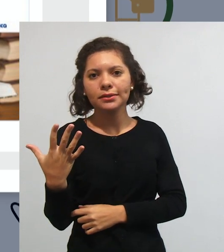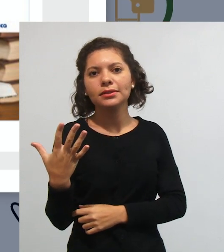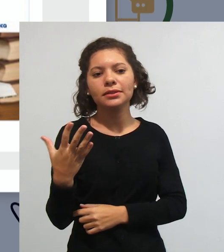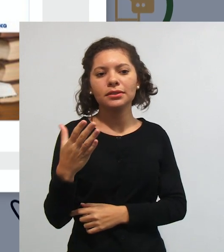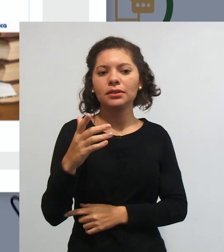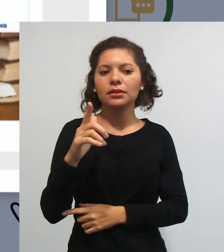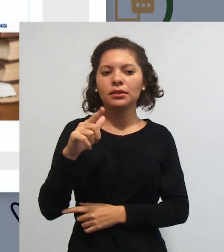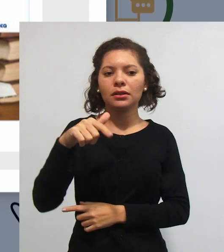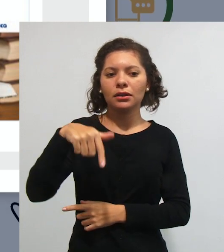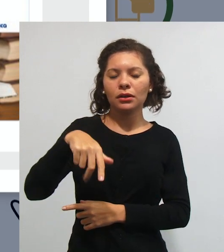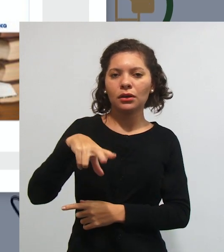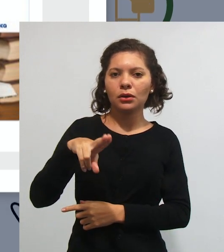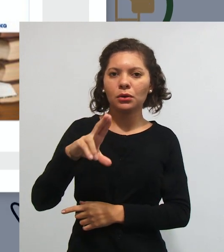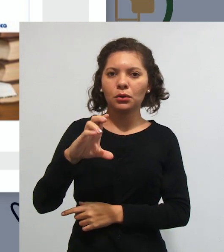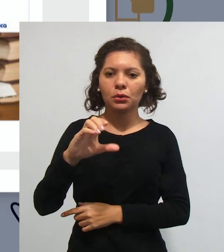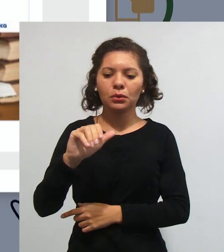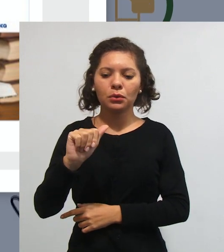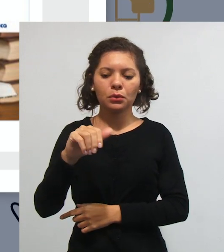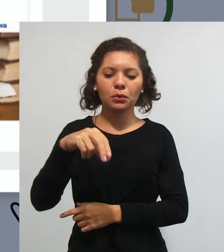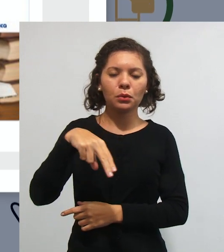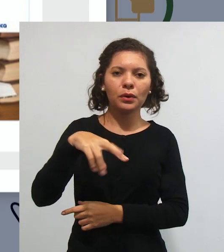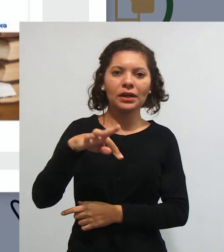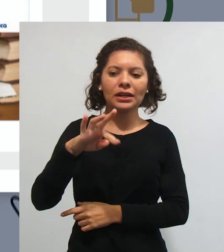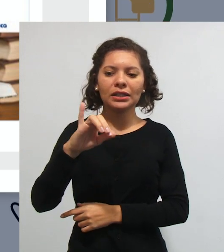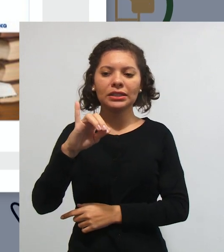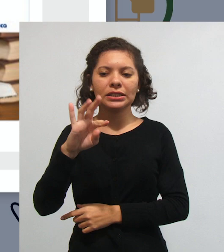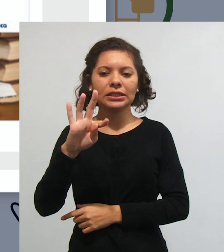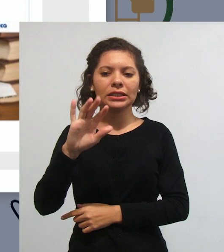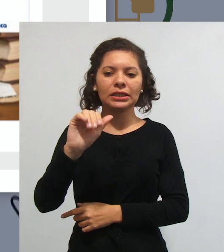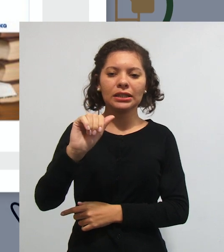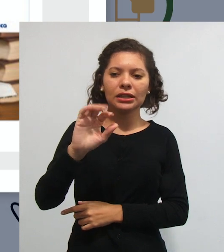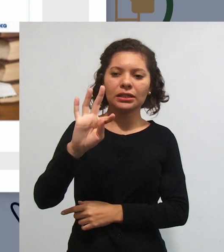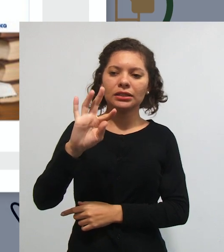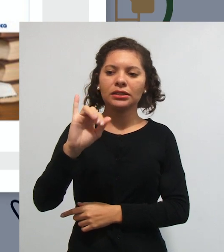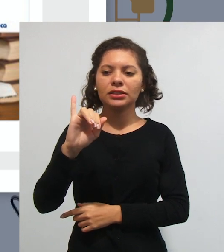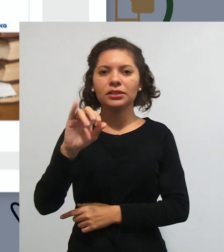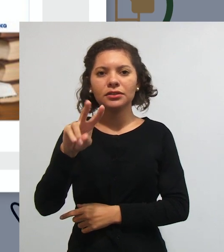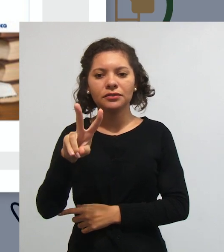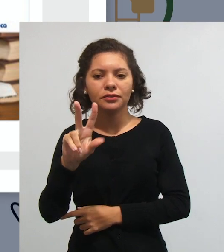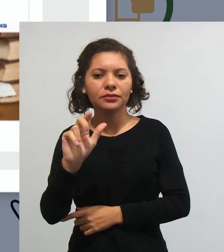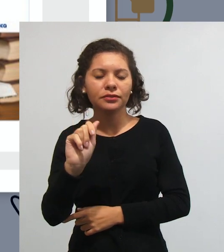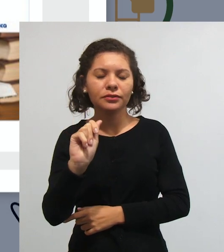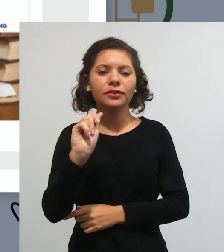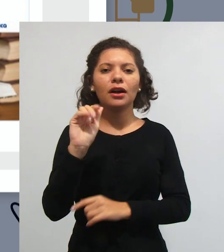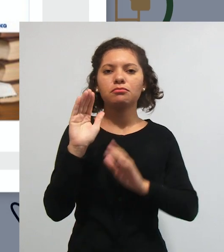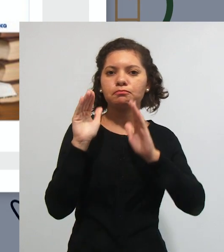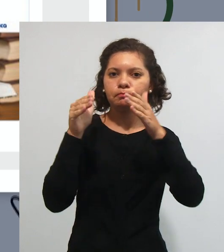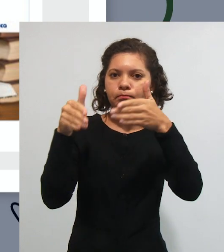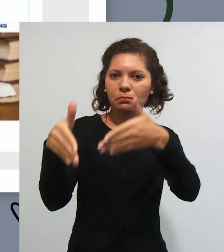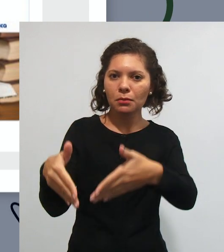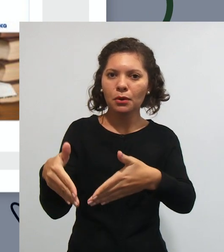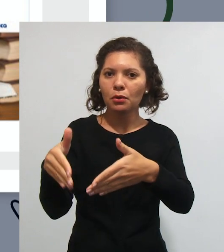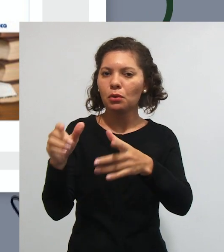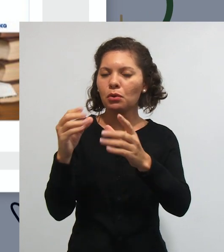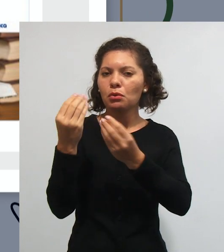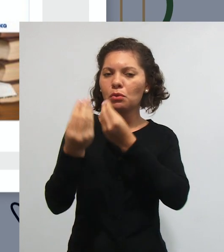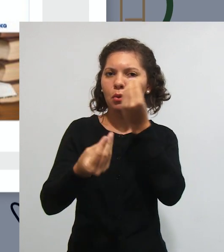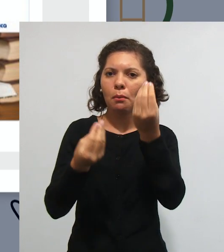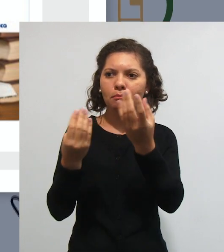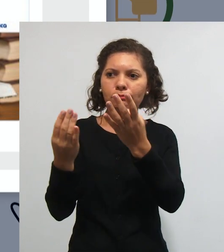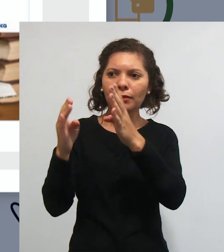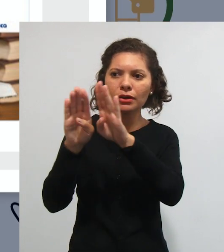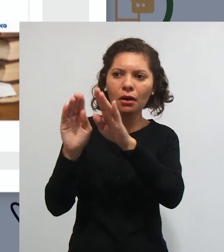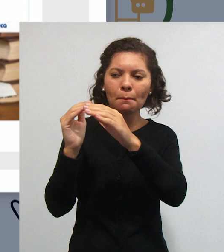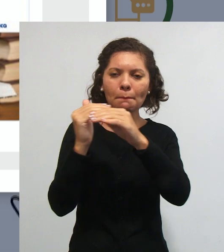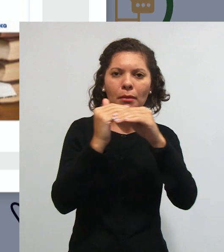utilizada quando se pretende apurar opiniões e atitudes explícitas, mas geralmente é fechada, é padronizada